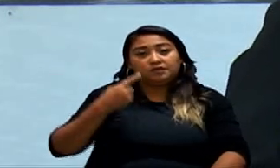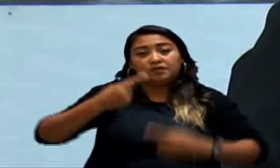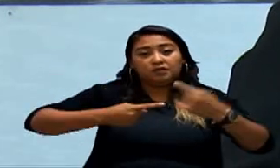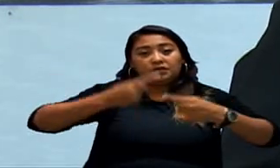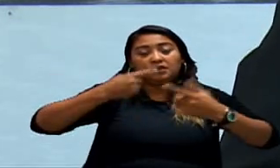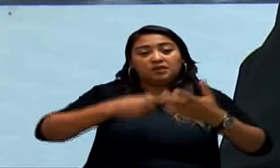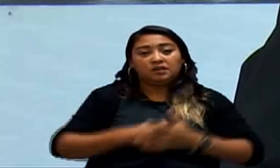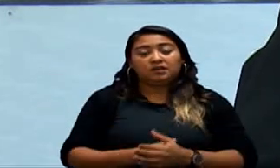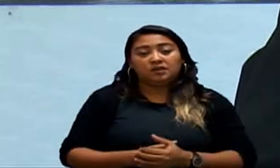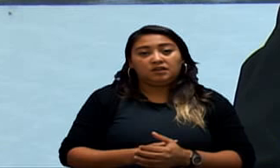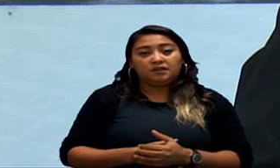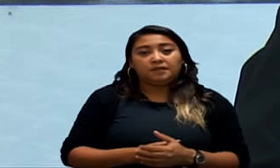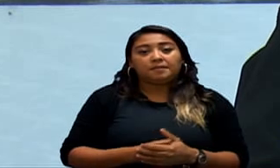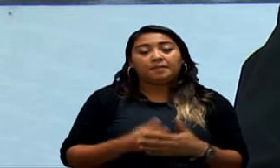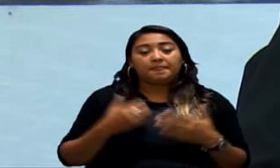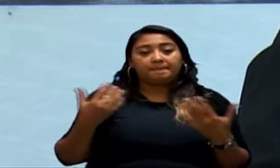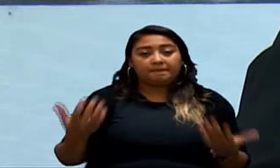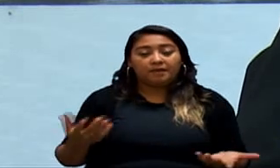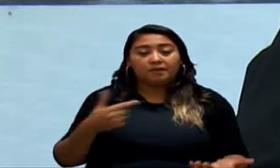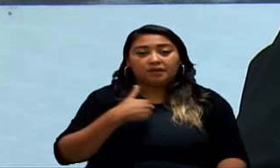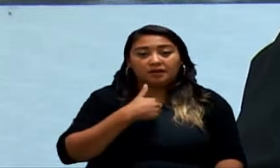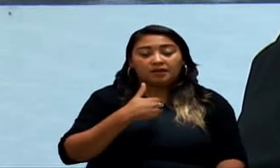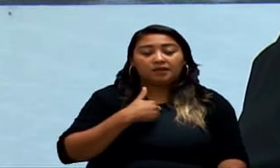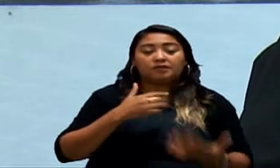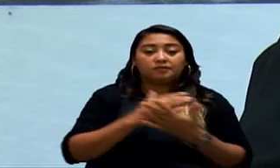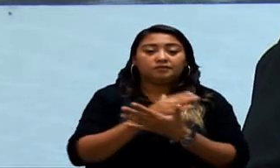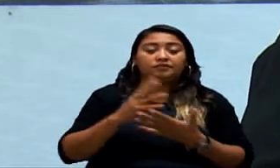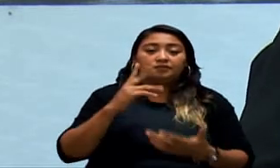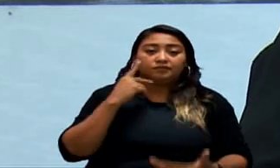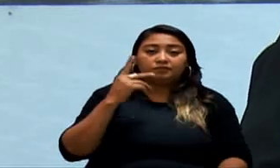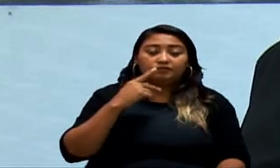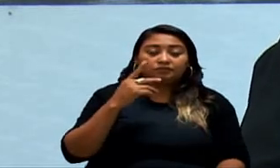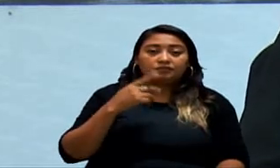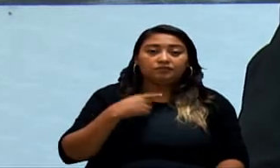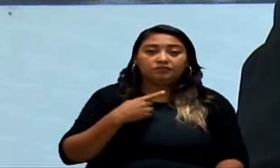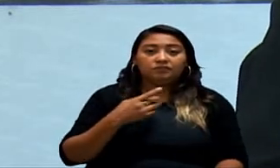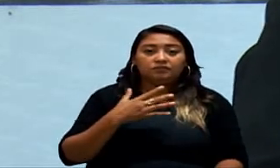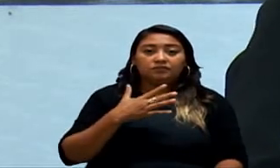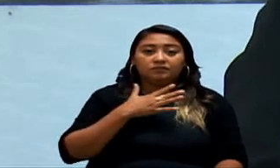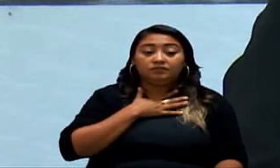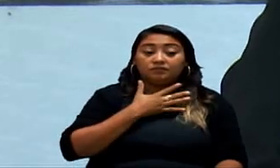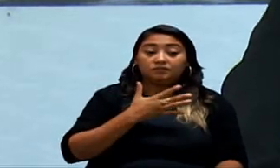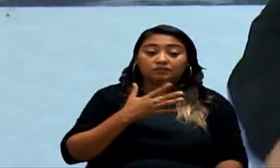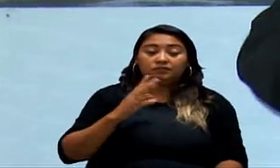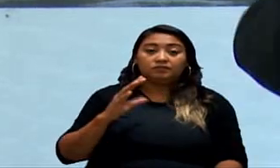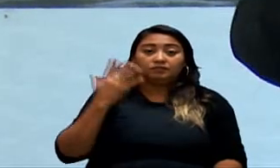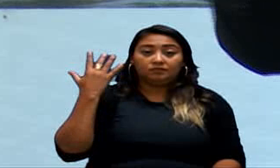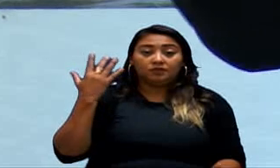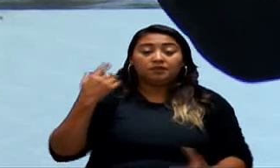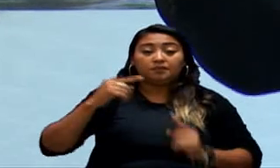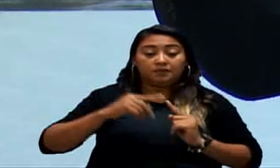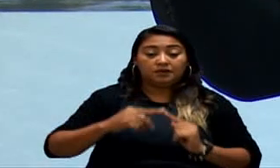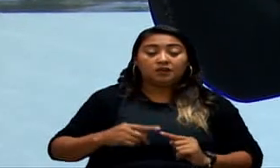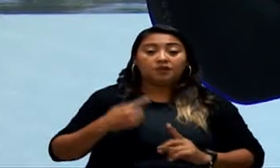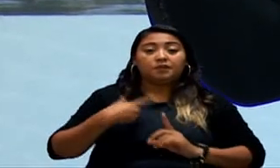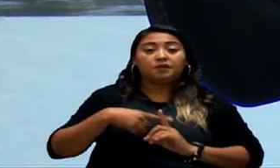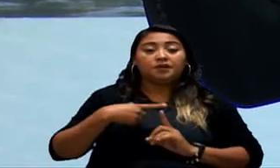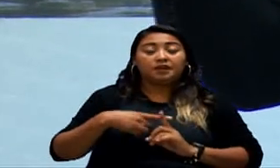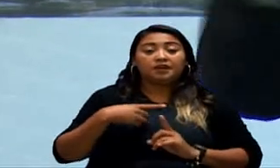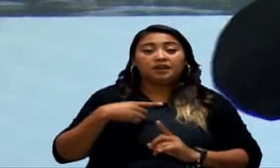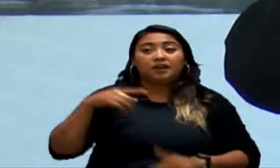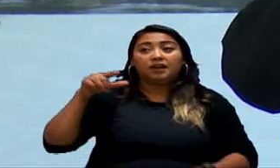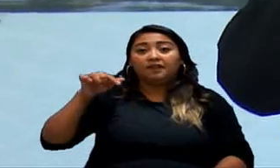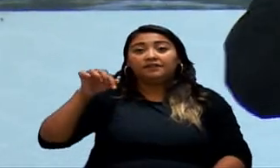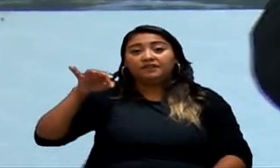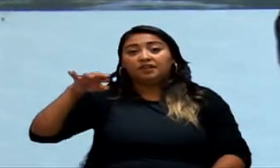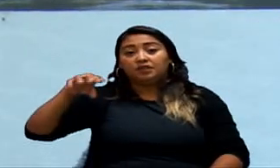se debruçou sobre isso. Então, eu sou um dos vereadores, só que fui pego de surpresa com relação a isso, porque o nosso filtro, na verdade, é a